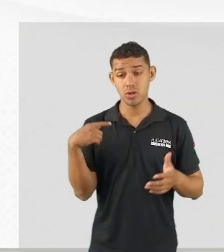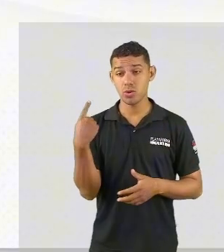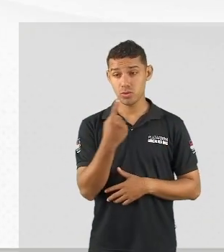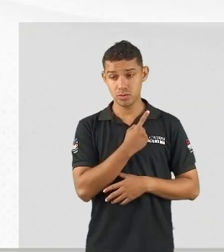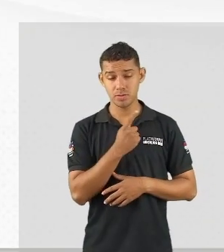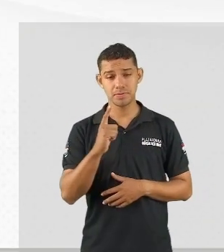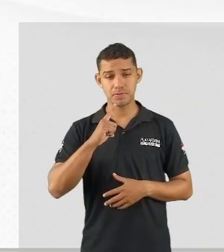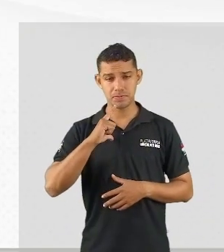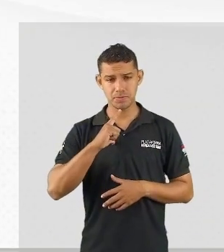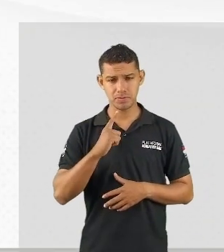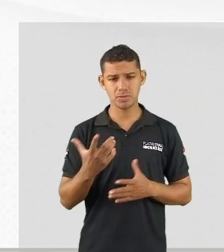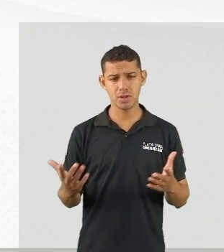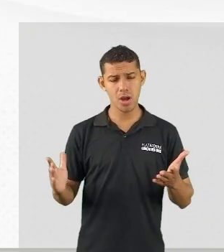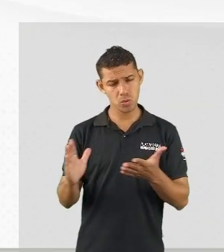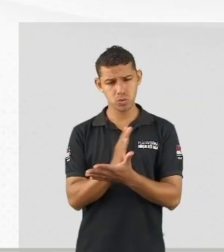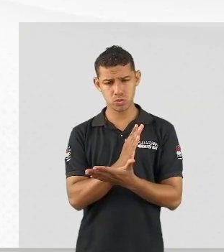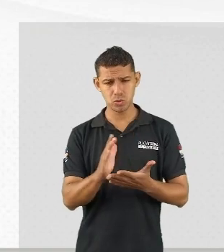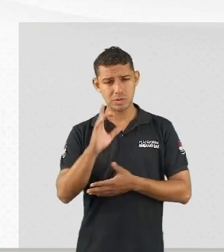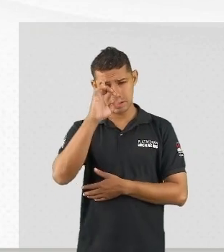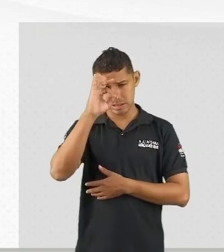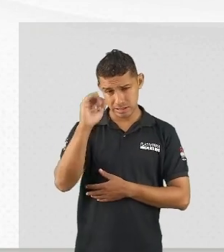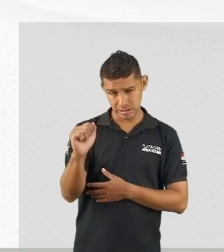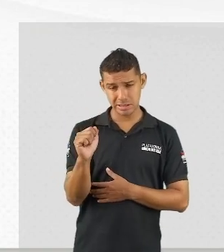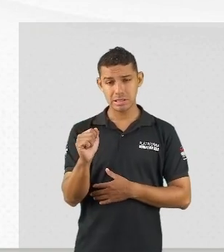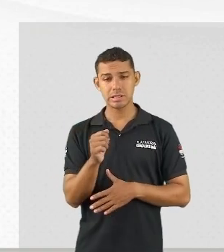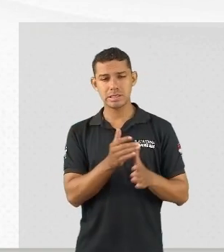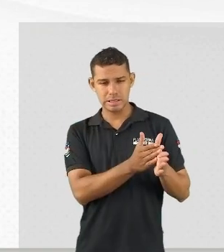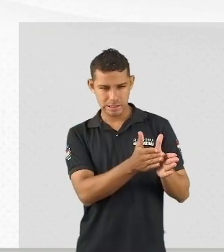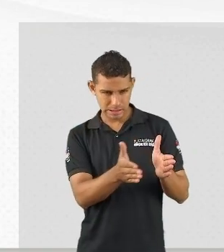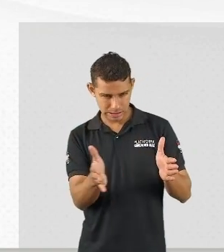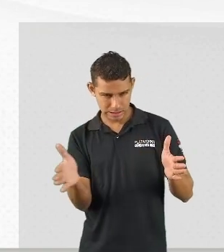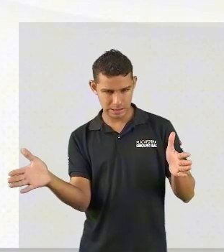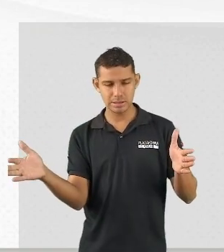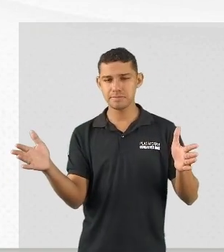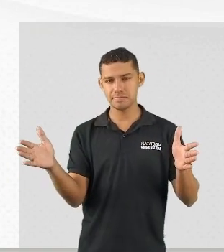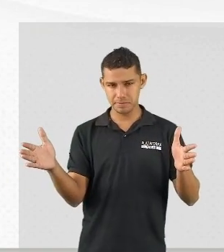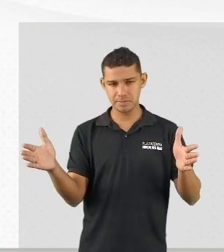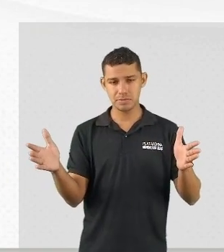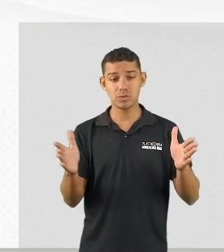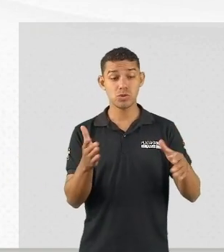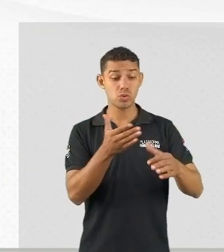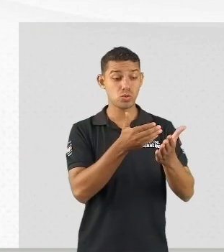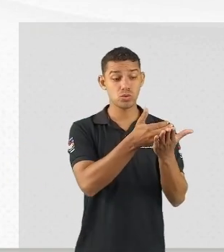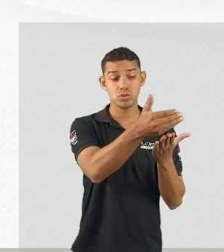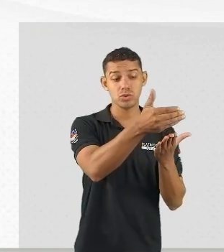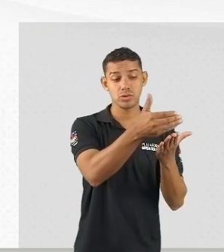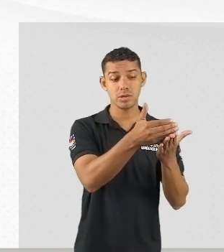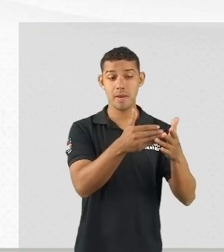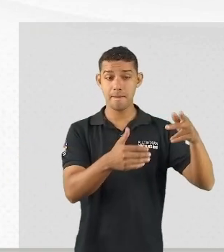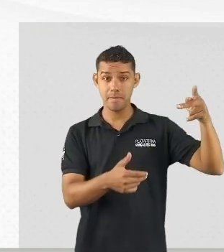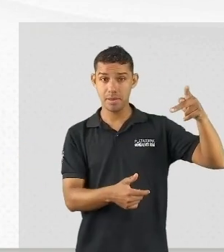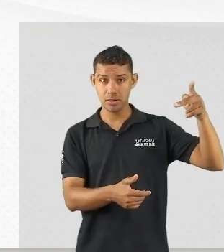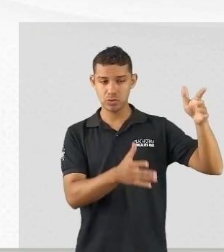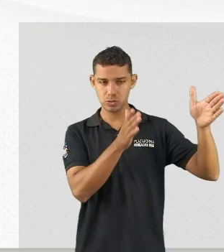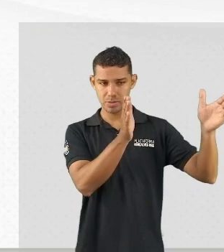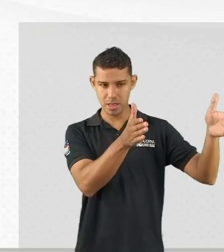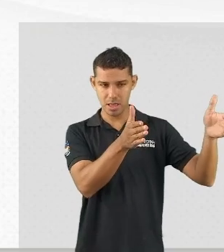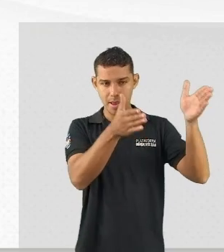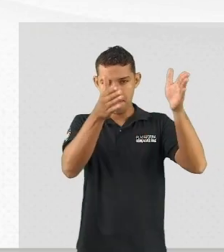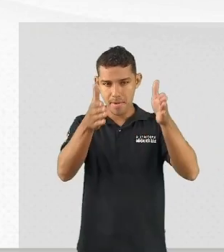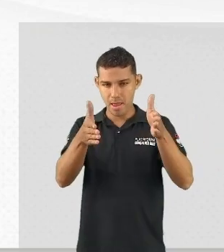temos algumas datas que indicam esse intervalo, que se encontra no início e fim de cada período. Mas claro que isso, gente,